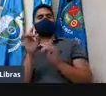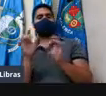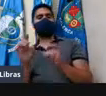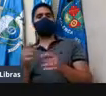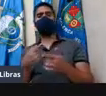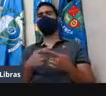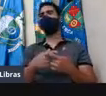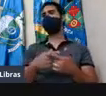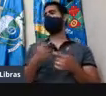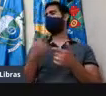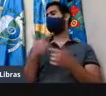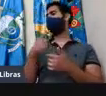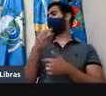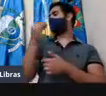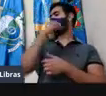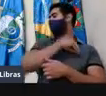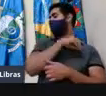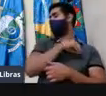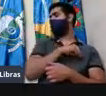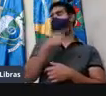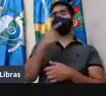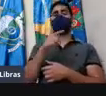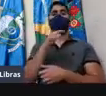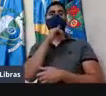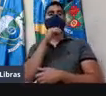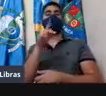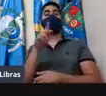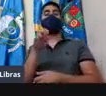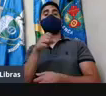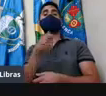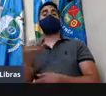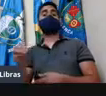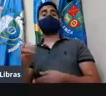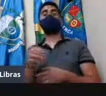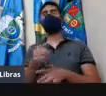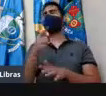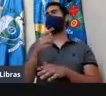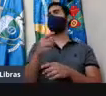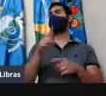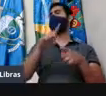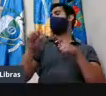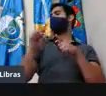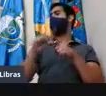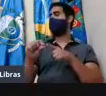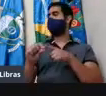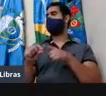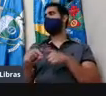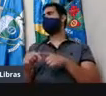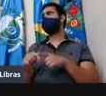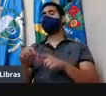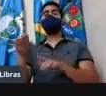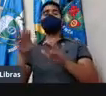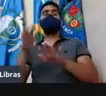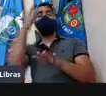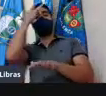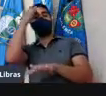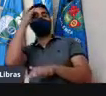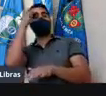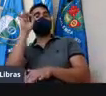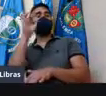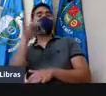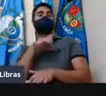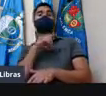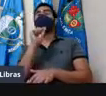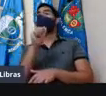todo mundo vive de renda, nem todo mundo tem uma pensão, nem todo mundo tem um aluguel para viver. Às vezes o comerciante é a